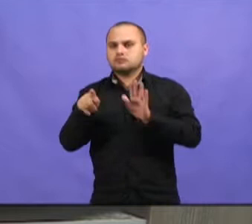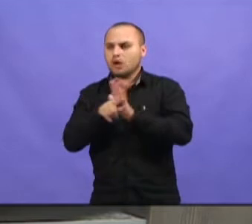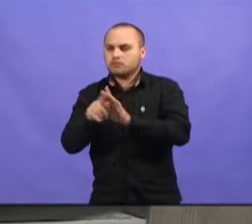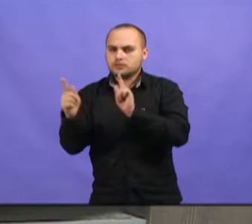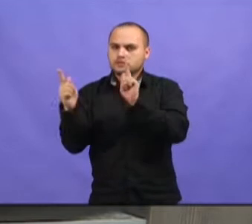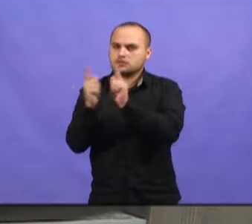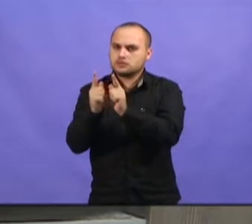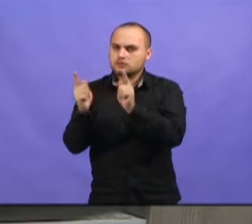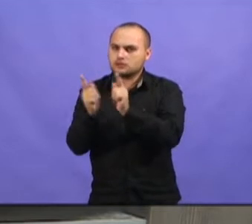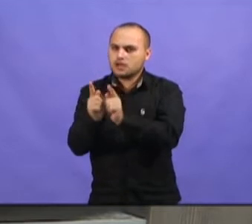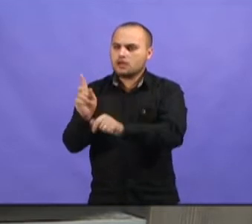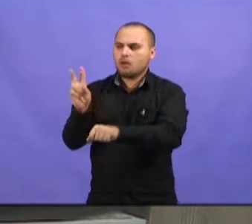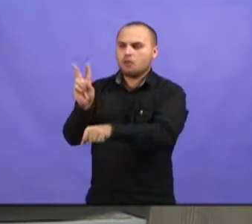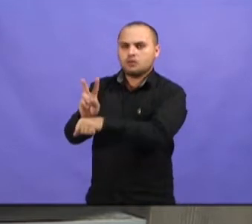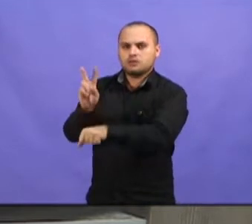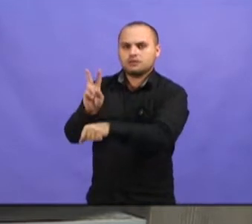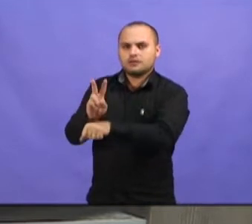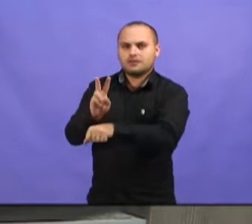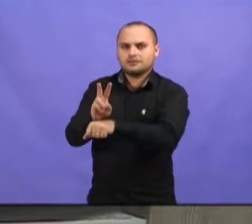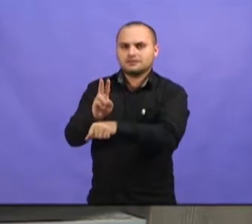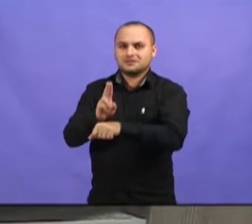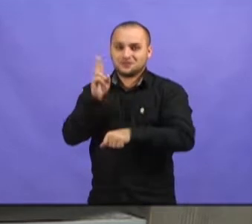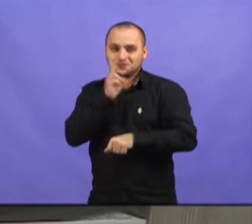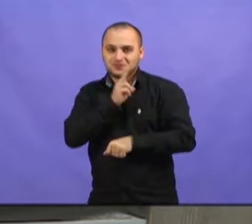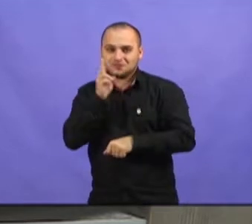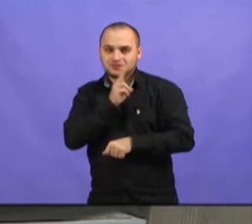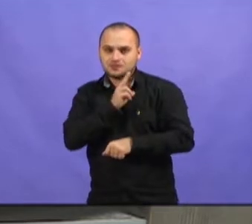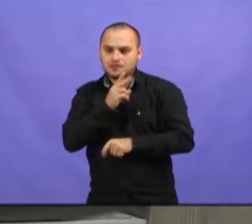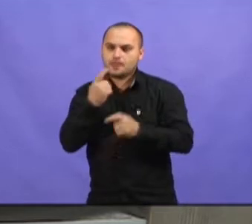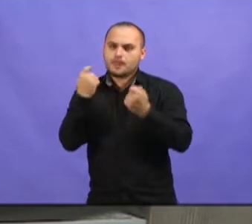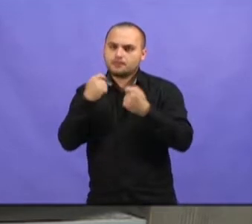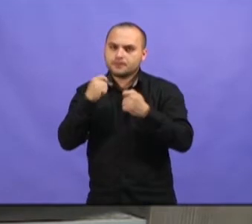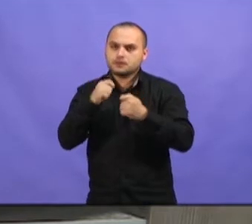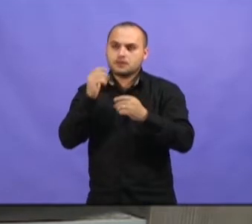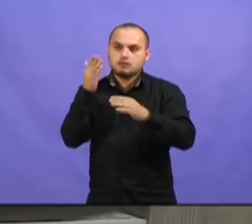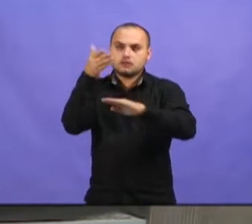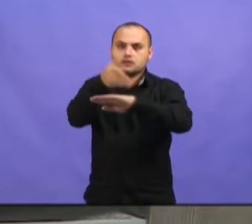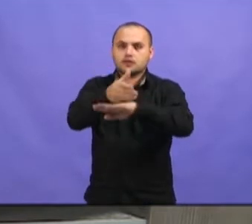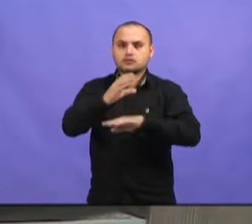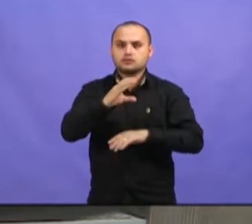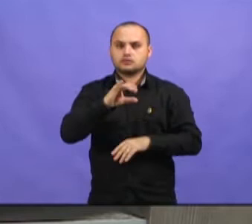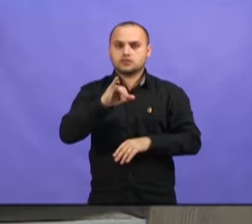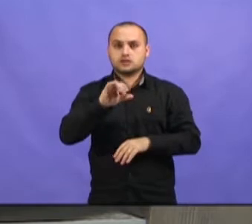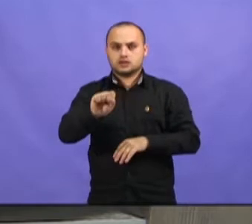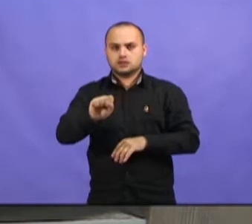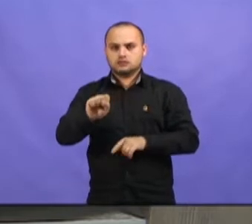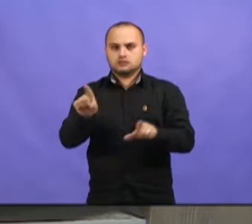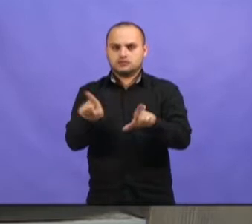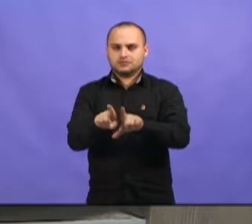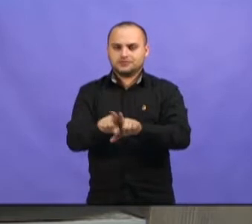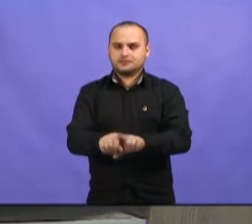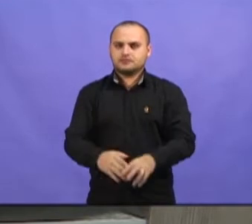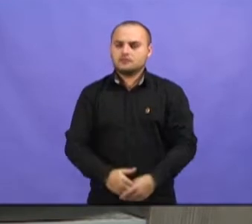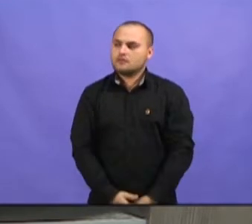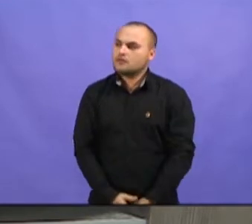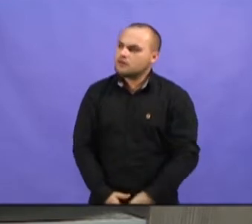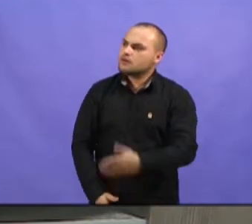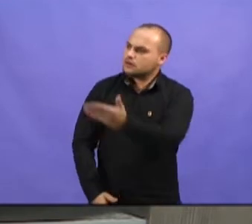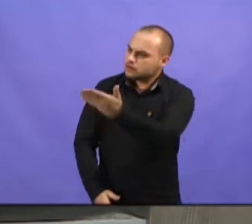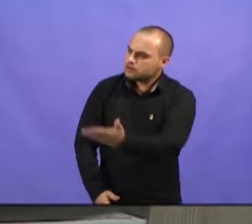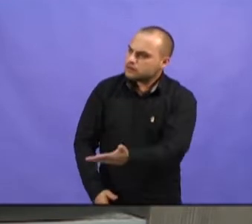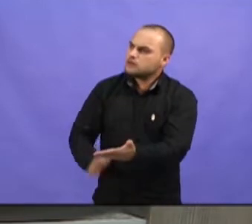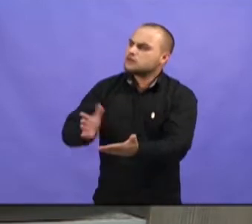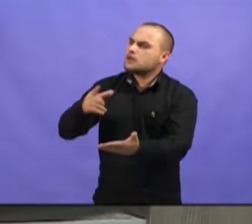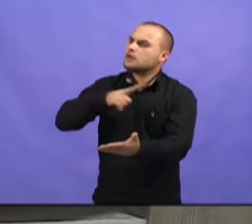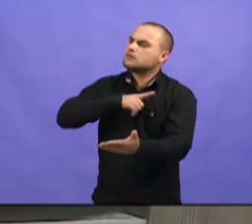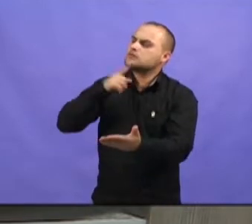cuidado nas emergências, né, fazer alguma ação no CIS também. Doutor, o senhor já está há quanto tempo lá trabalhando nesse